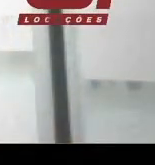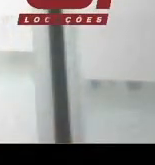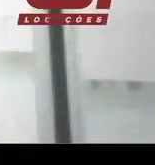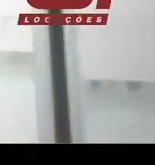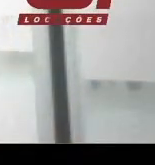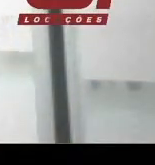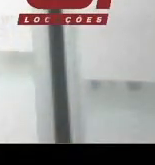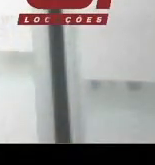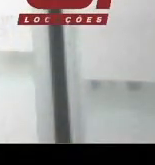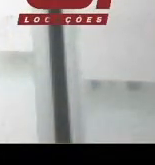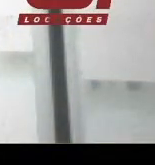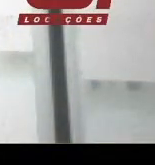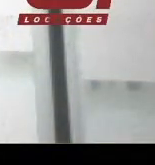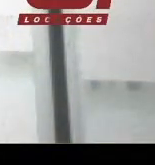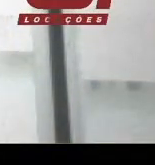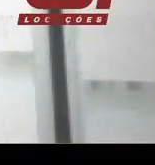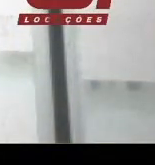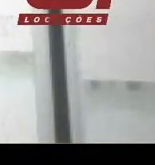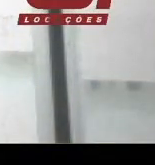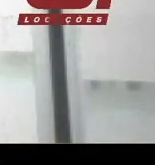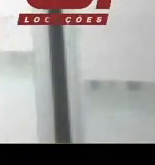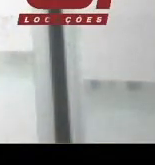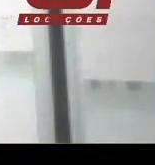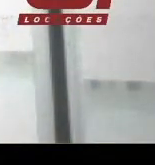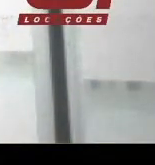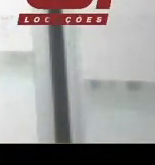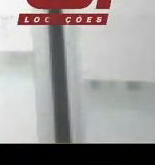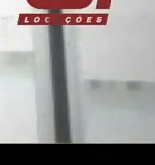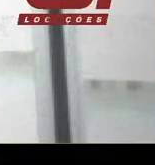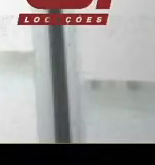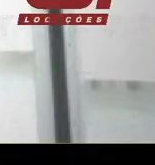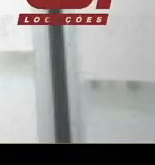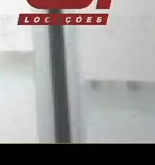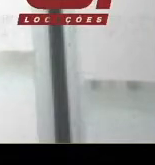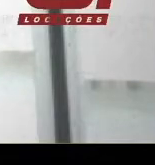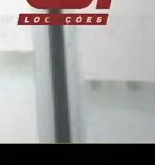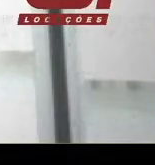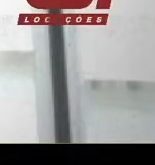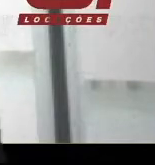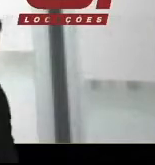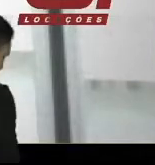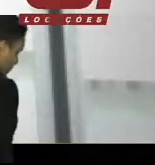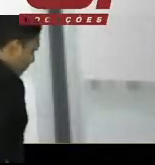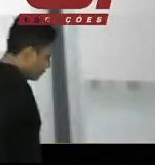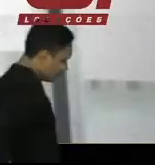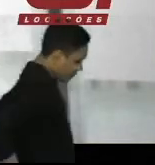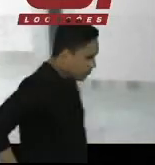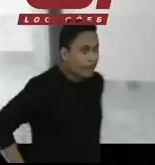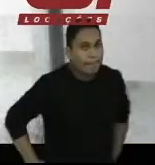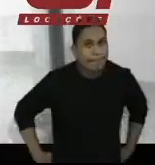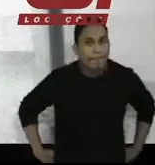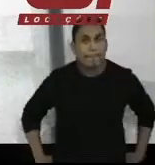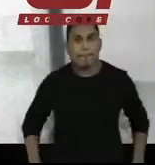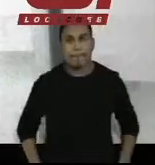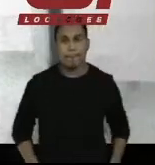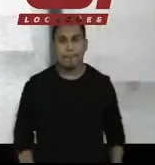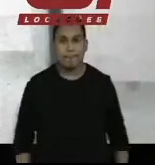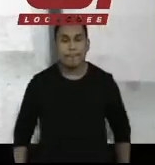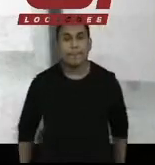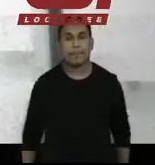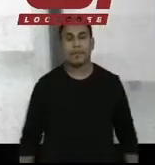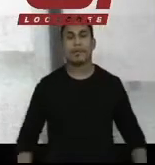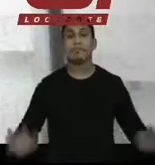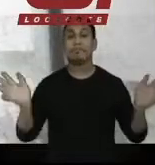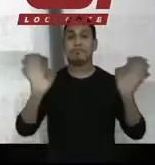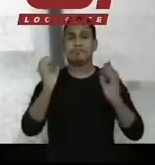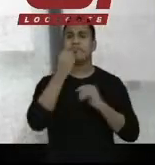Olá, pessoal, boa tarde. Tá tudo ok aí com o som? Alguém me dá só um ok para eu saber se estão me ouvindo? Som,